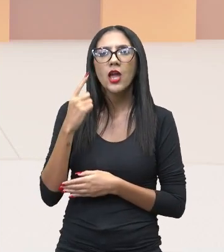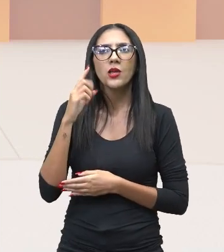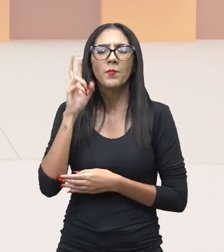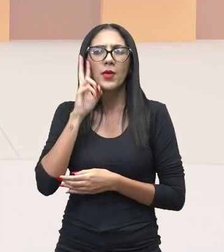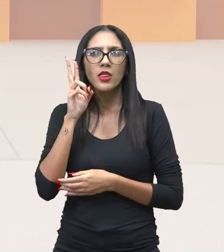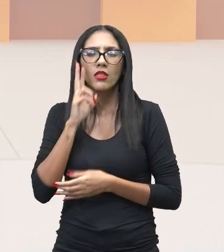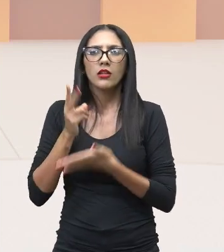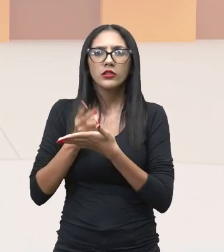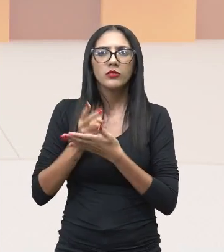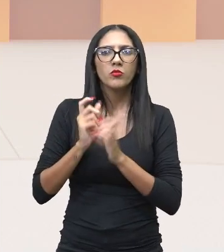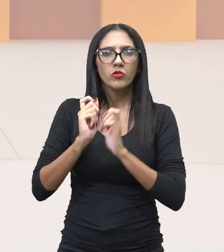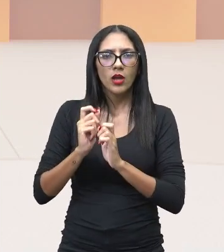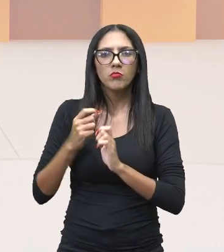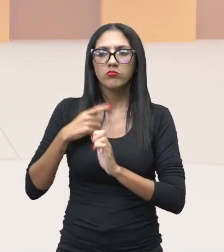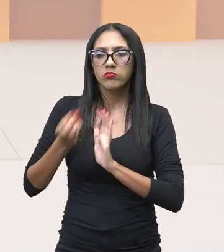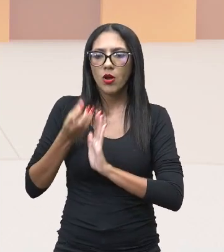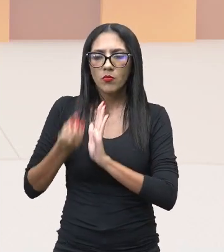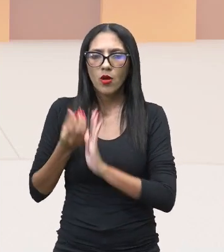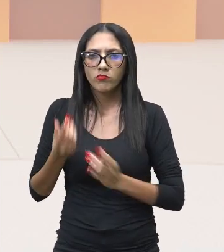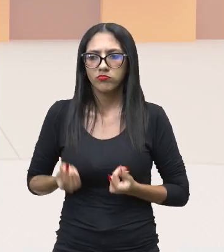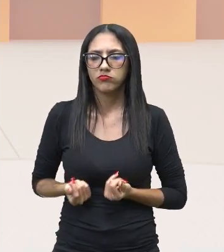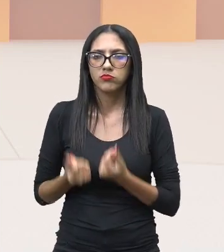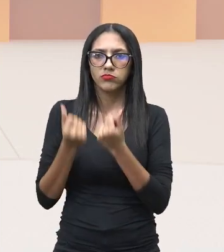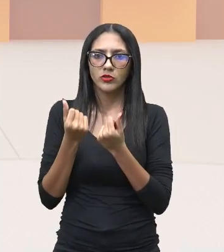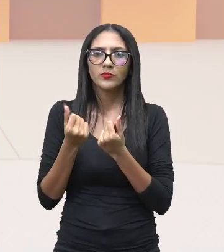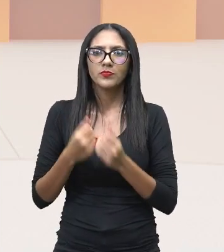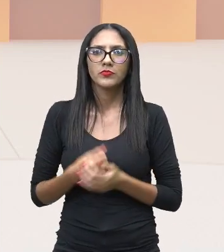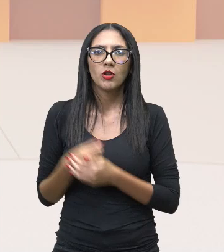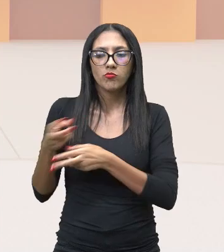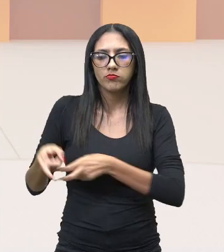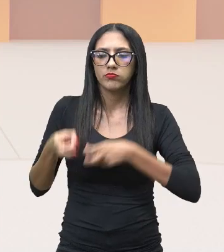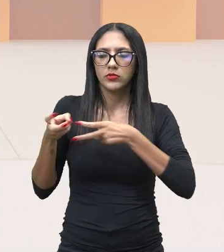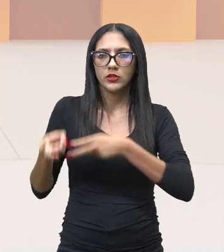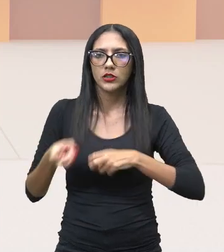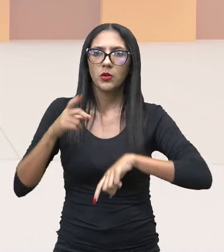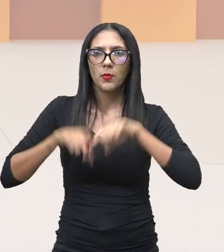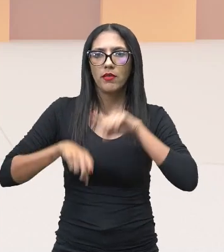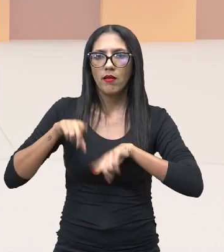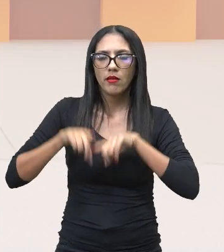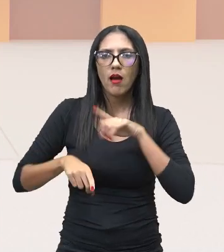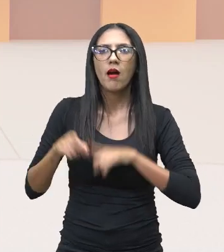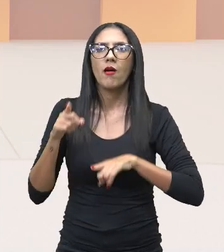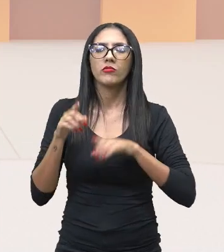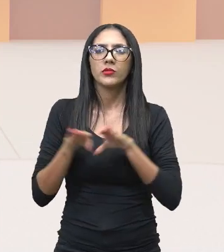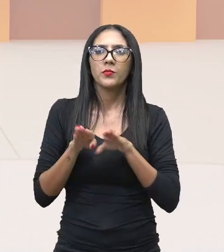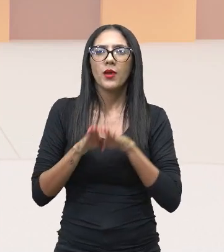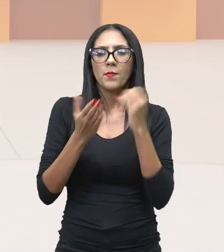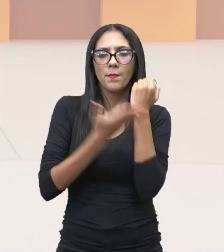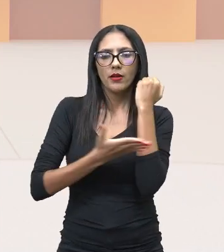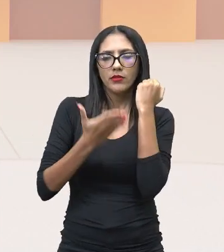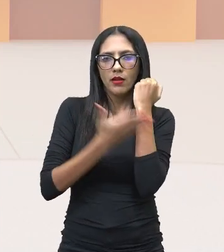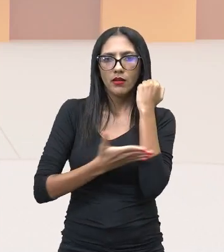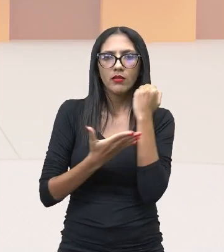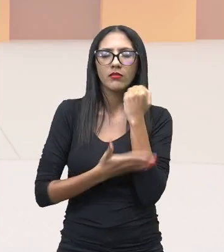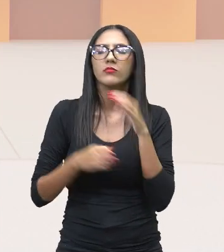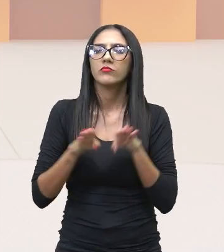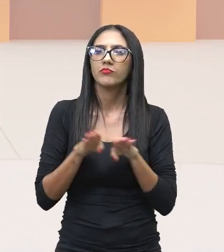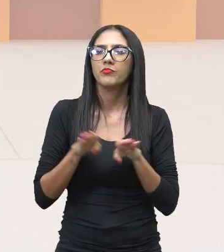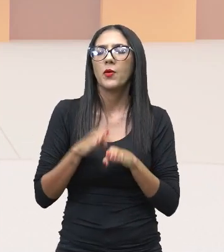região amazônica para gerar riqueza, para gerar dinheiro. E a extração de minérios, a extração de madeira era importante nesse